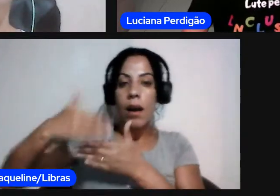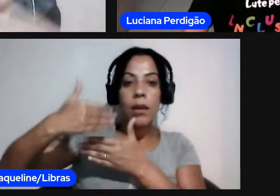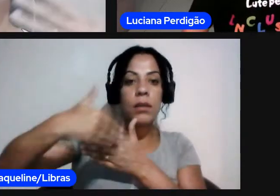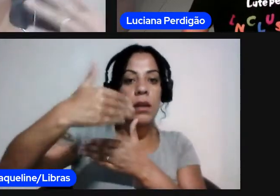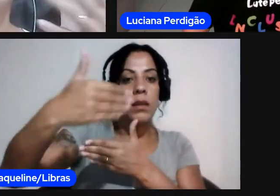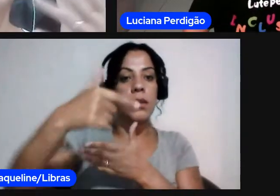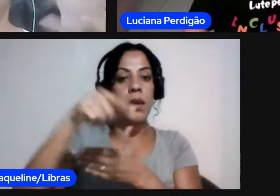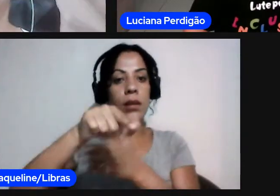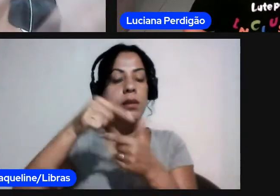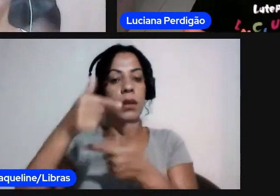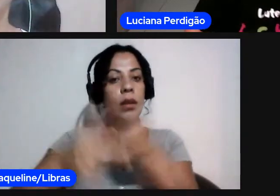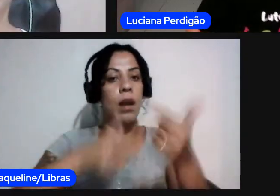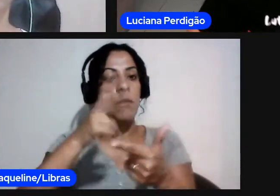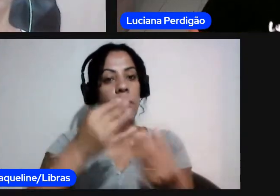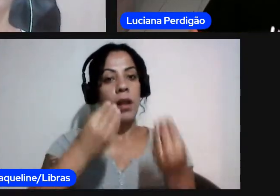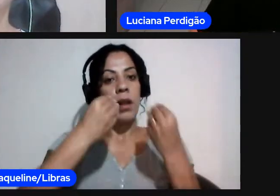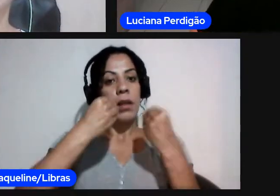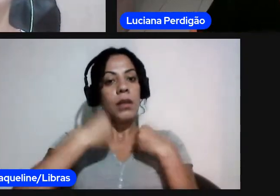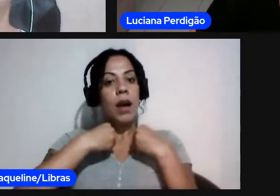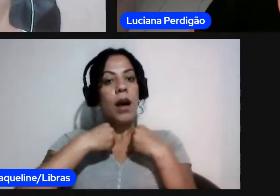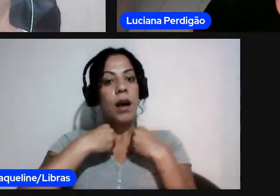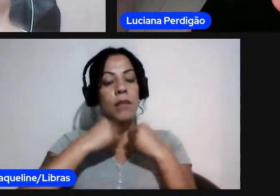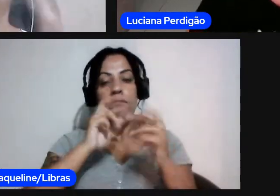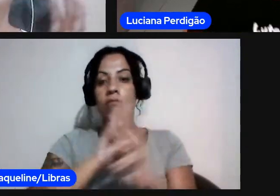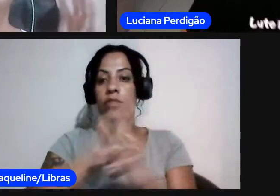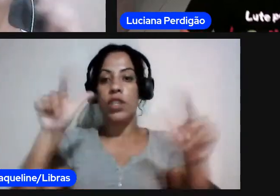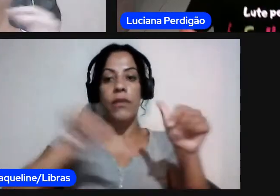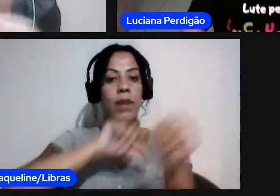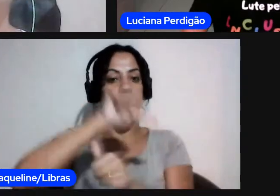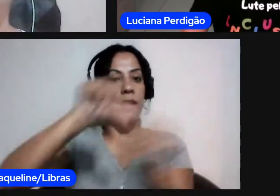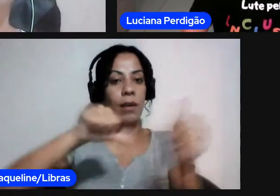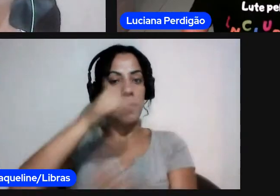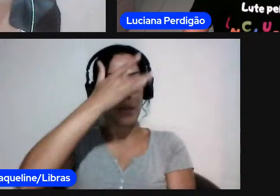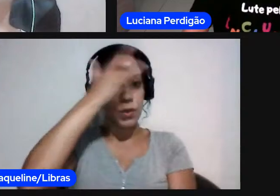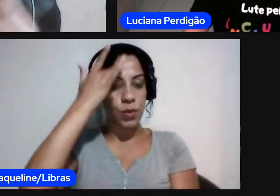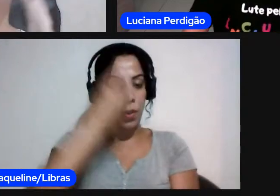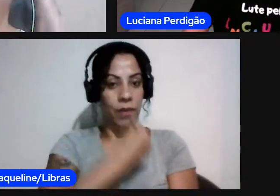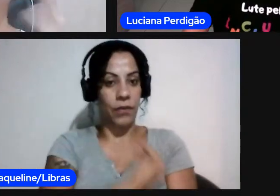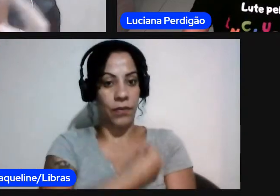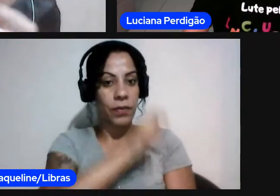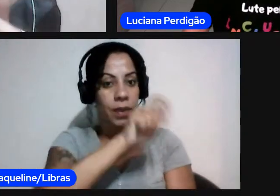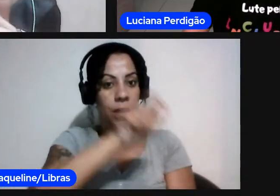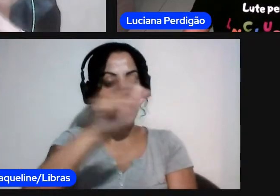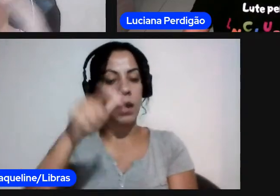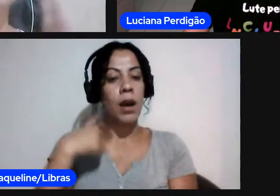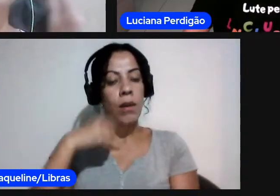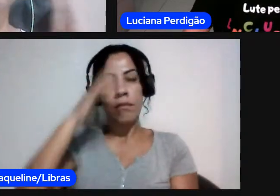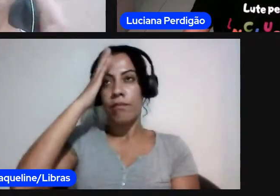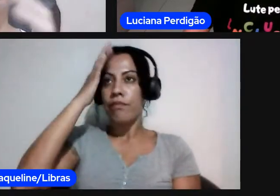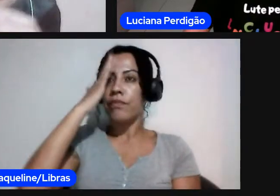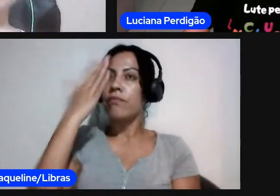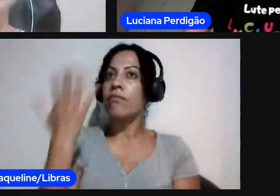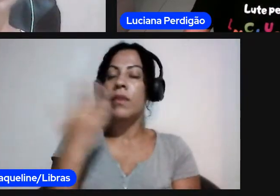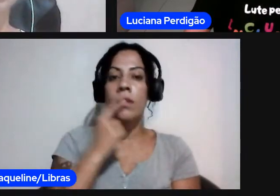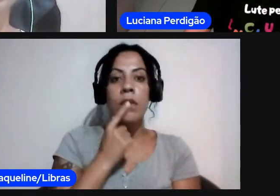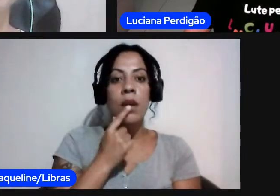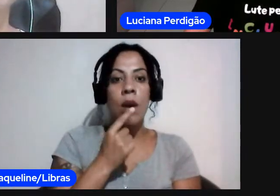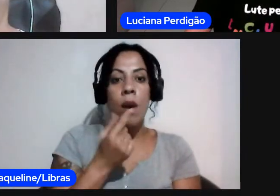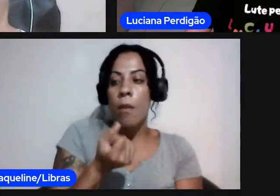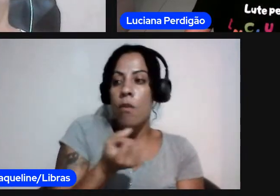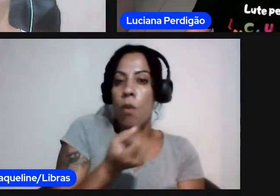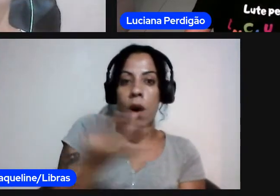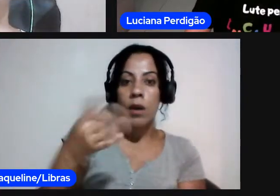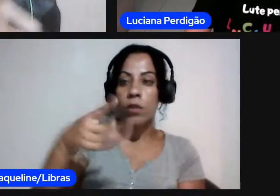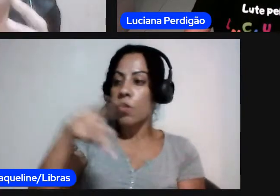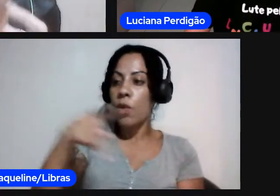vai trazer na vida das pessoas, né? Eu fiquei aqui imaginando tantos professores desse curso de